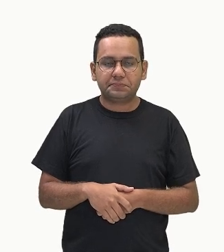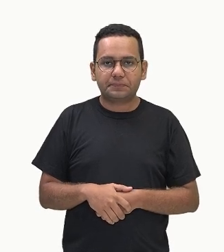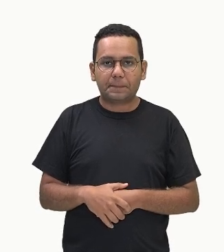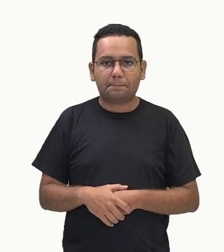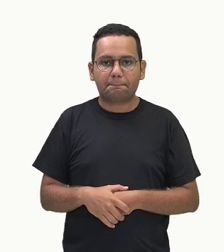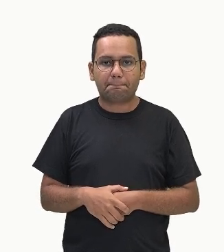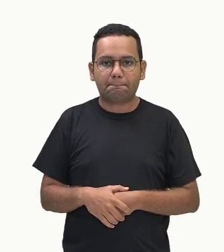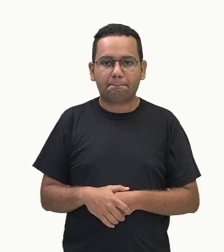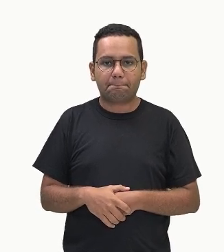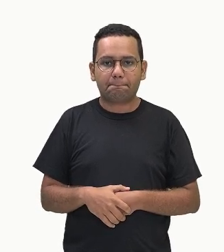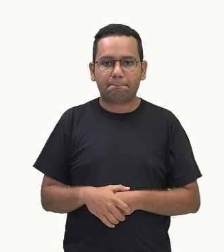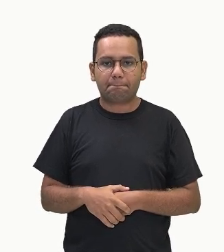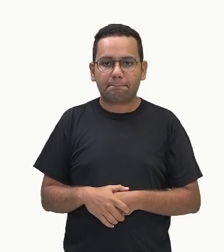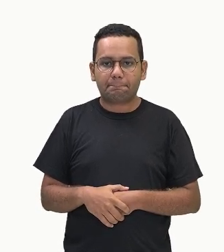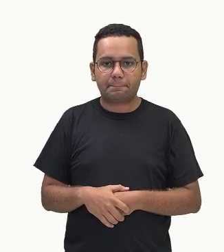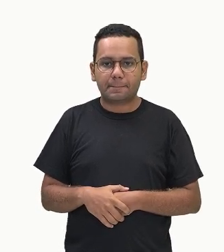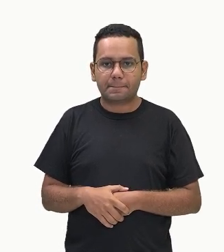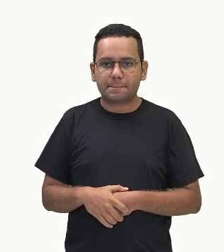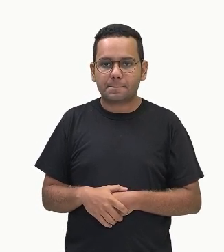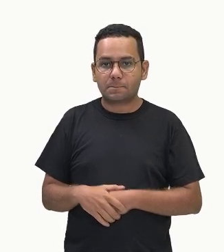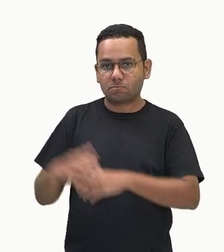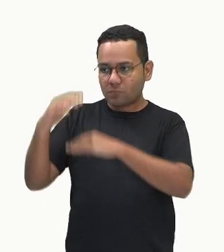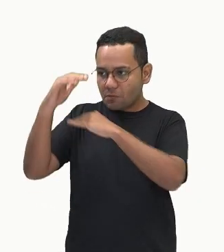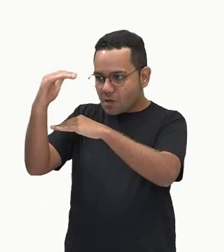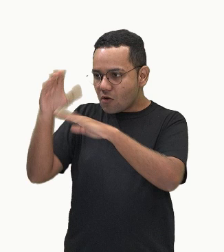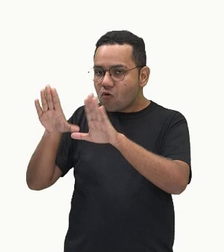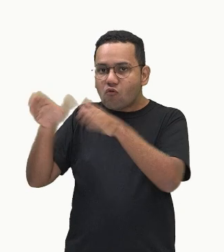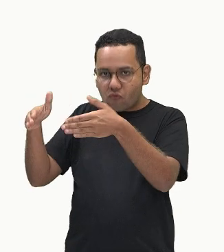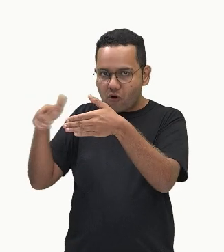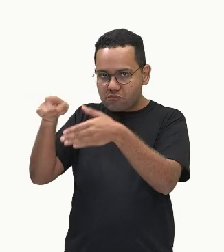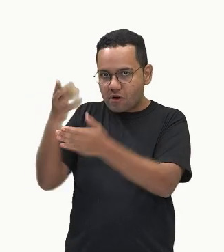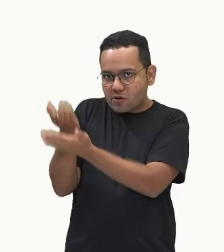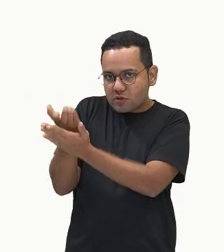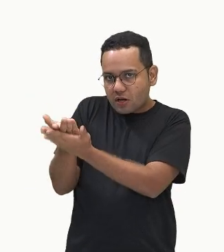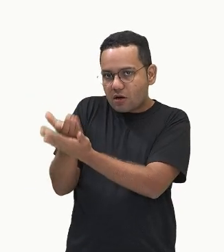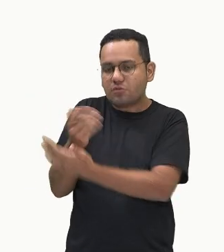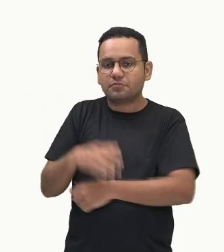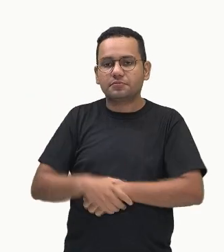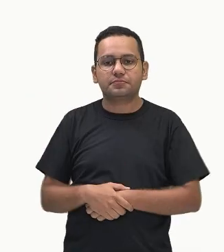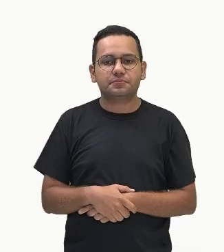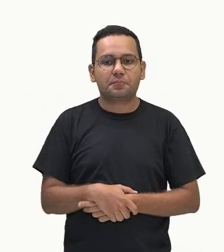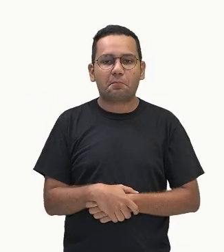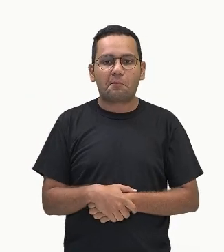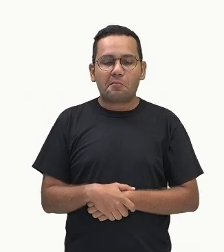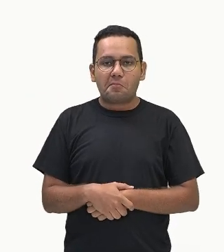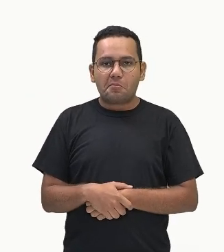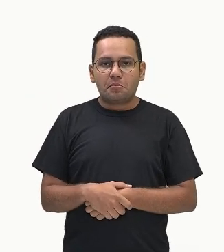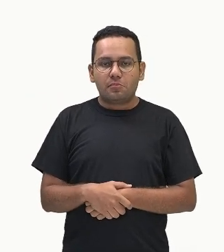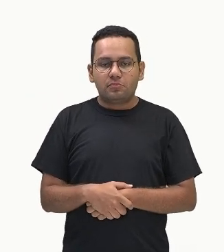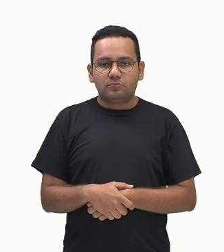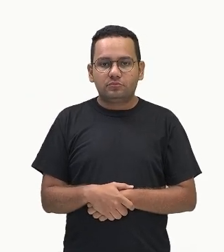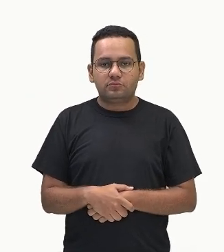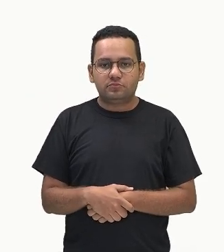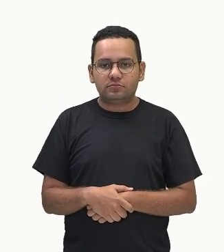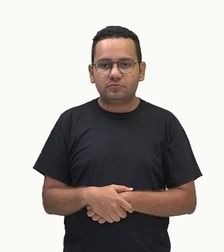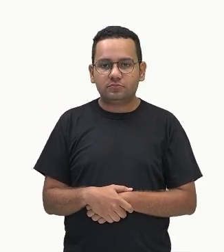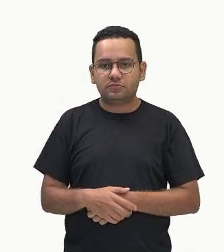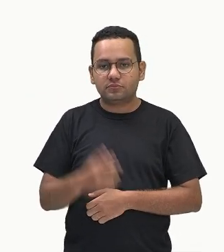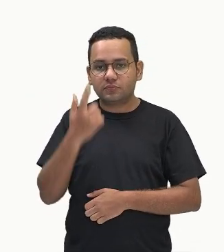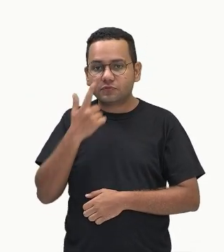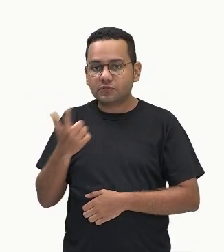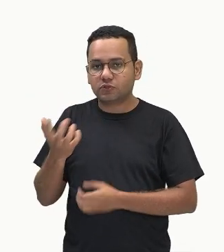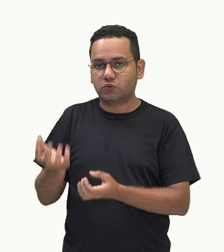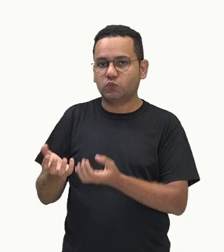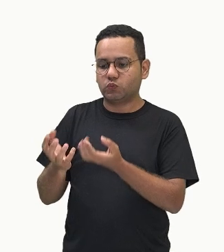Cortado, um corte que a gente diz cientificamente um corte longitudinal. Então a gente tem a posição aí dos